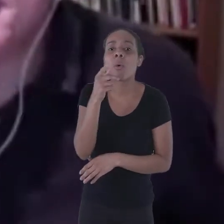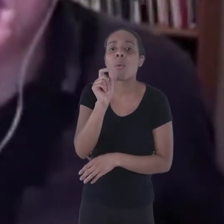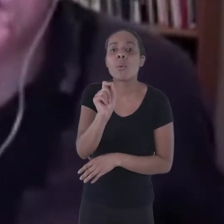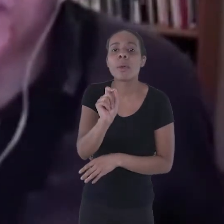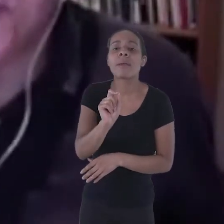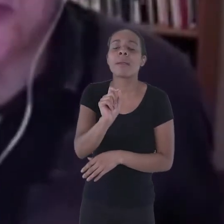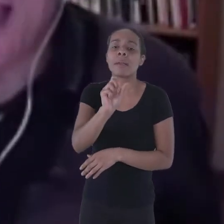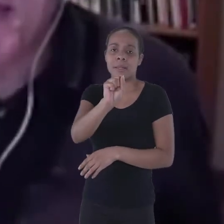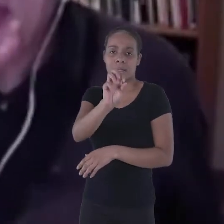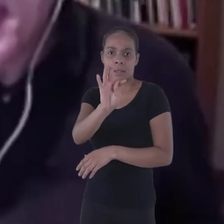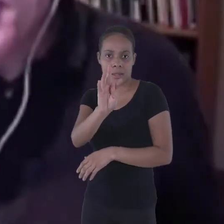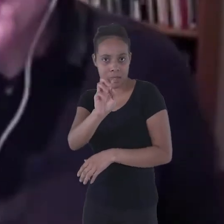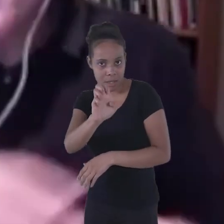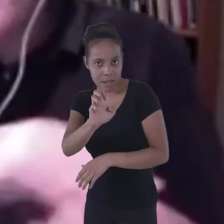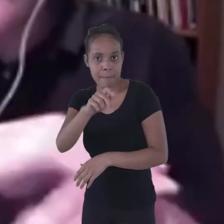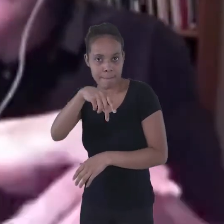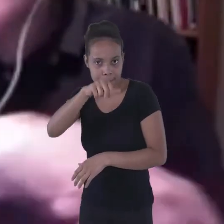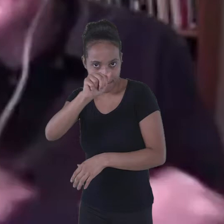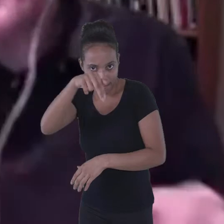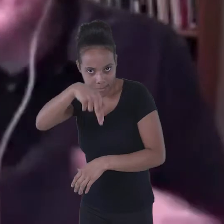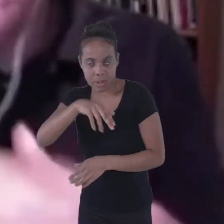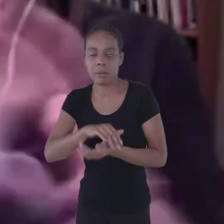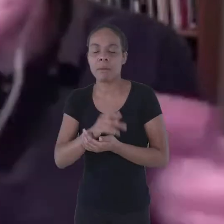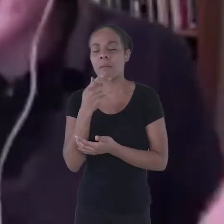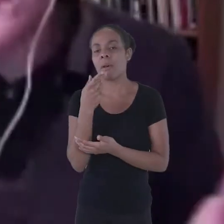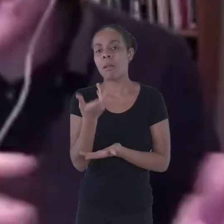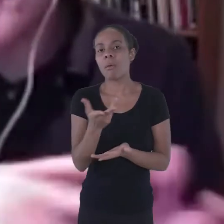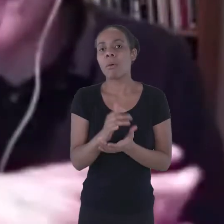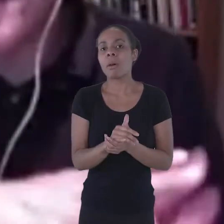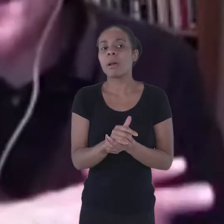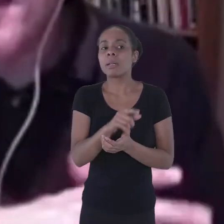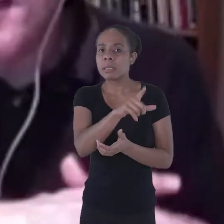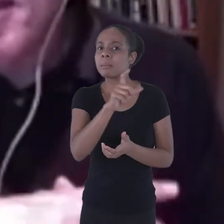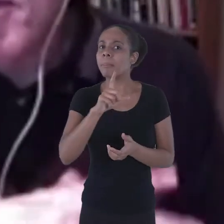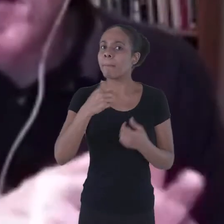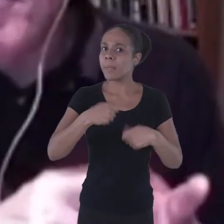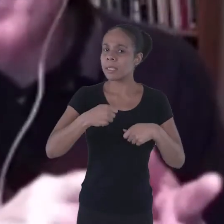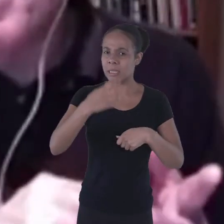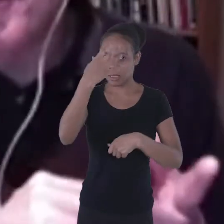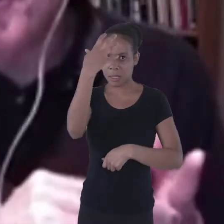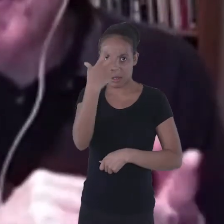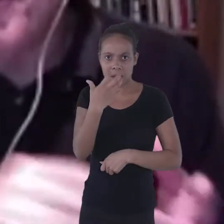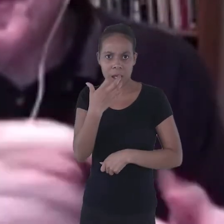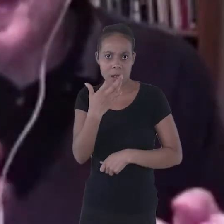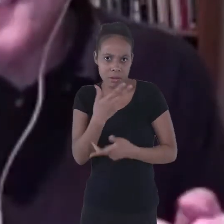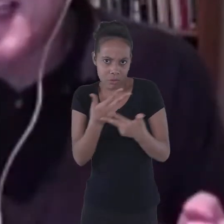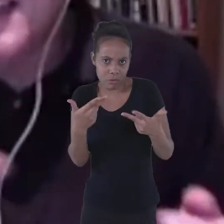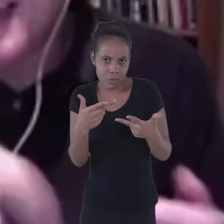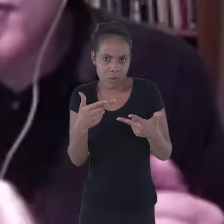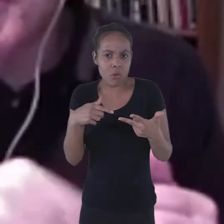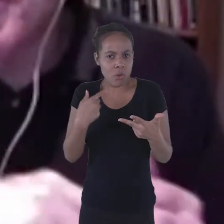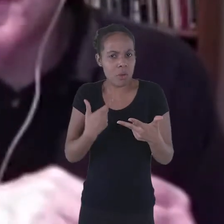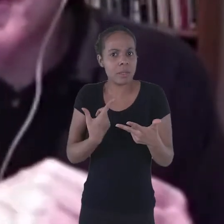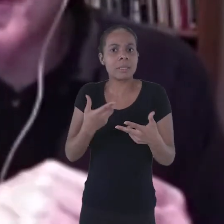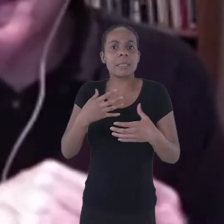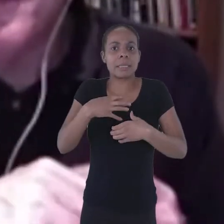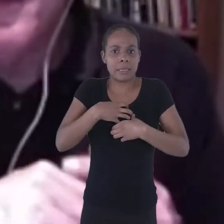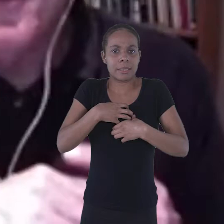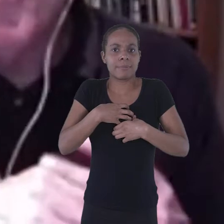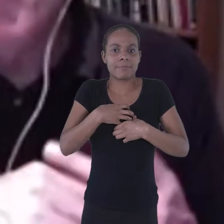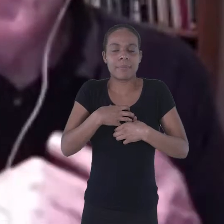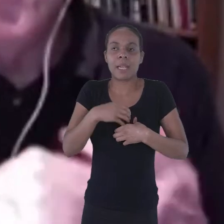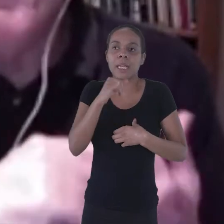ser presidente do sindicato, isso atravessa a gente em várias funções, né? Uma vez, quando eu fui ser secretário de Cultura no